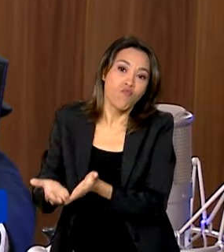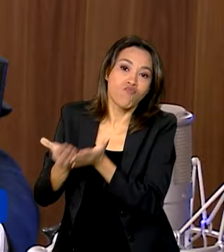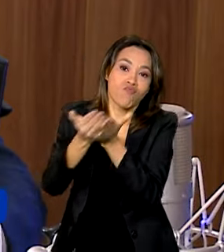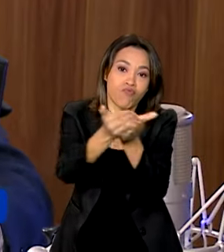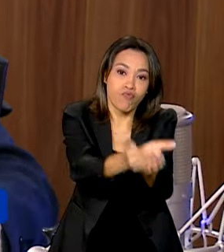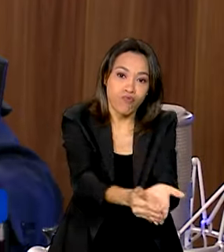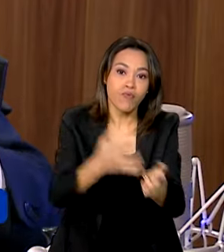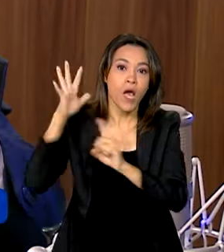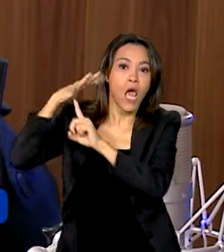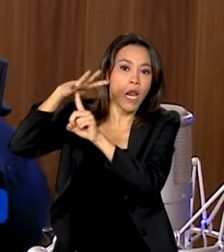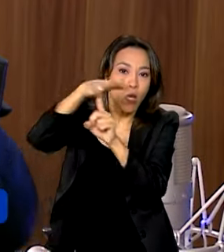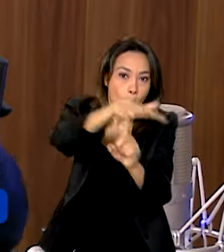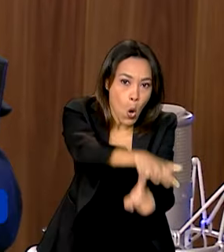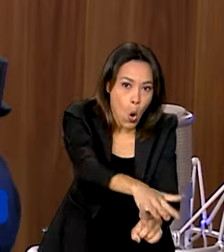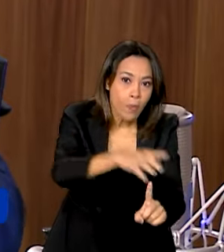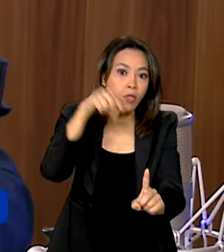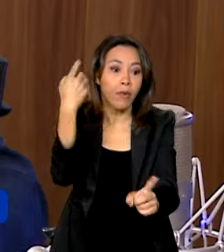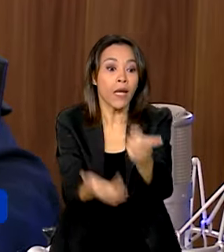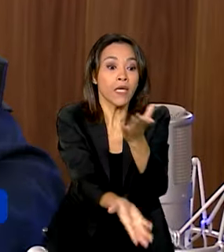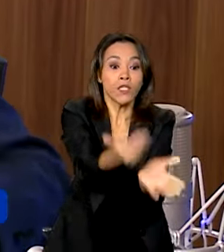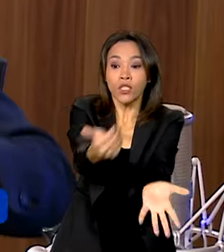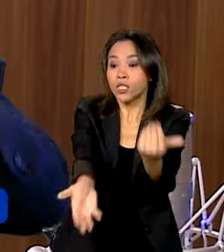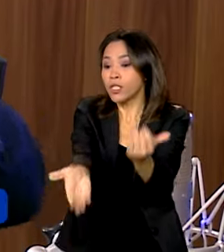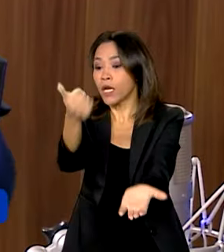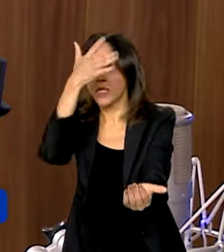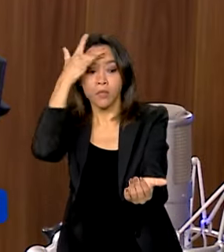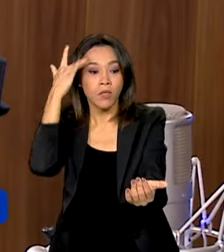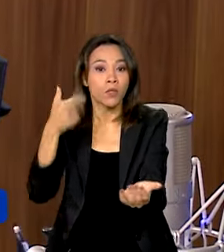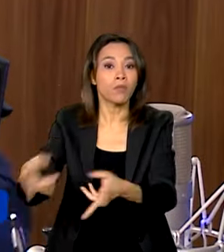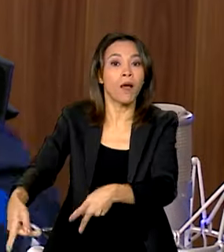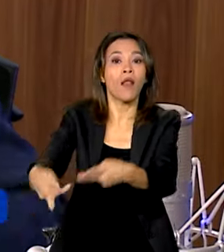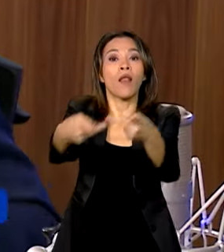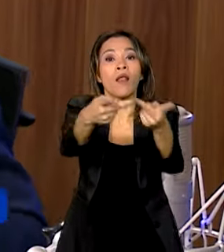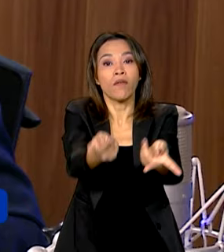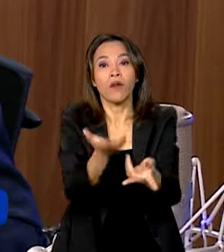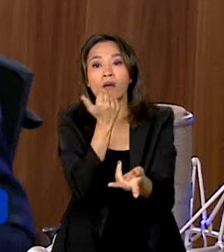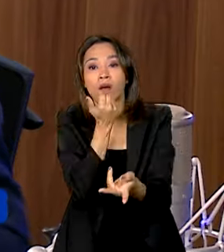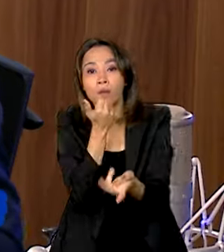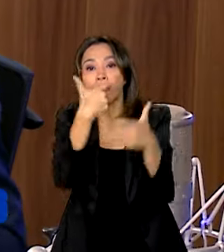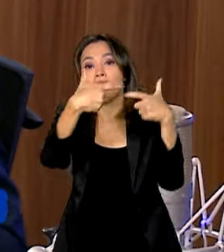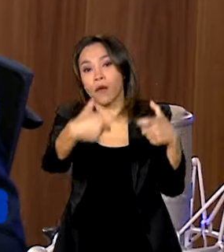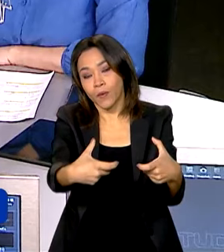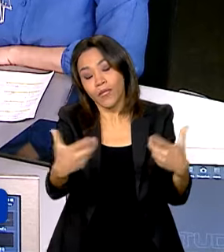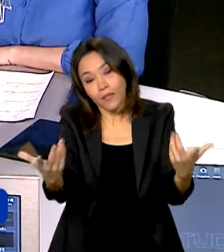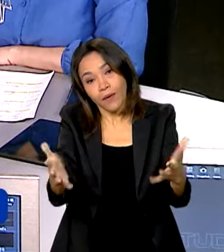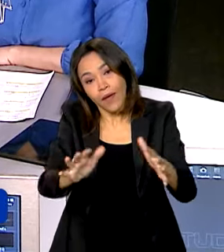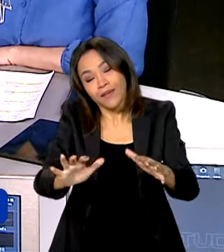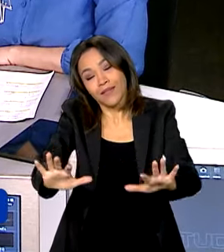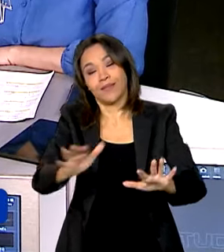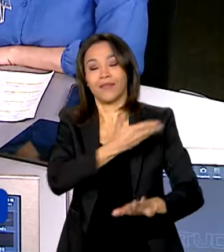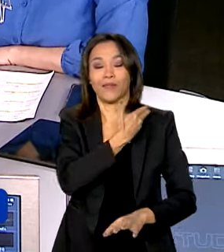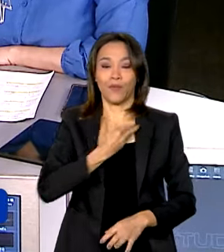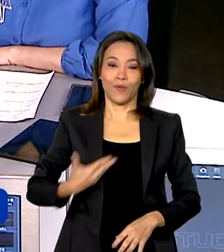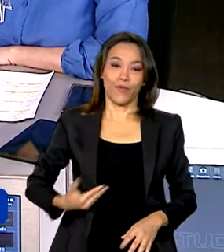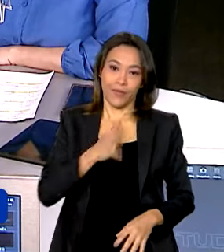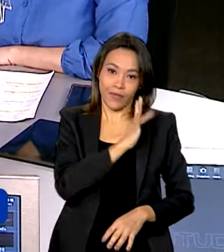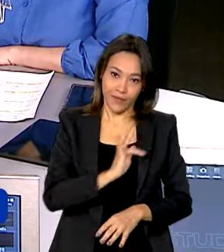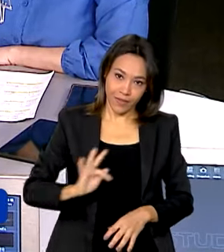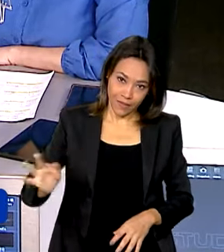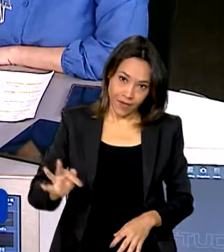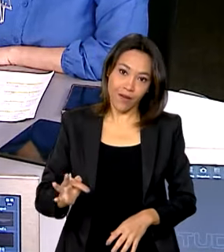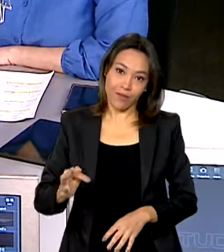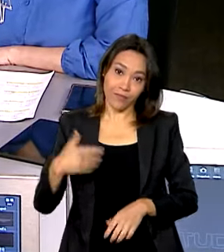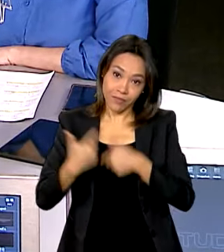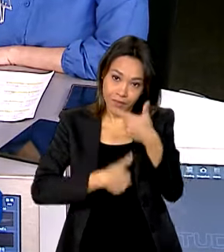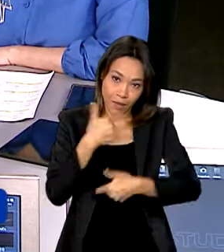resgate de pessoas para tirar pessoas do isolamento para levar comida onde as pessoas estavam então assim que o governo federal funciona por recomendação